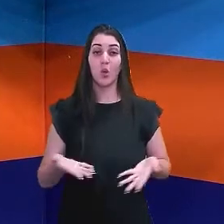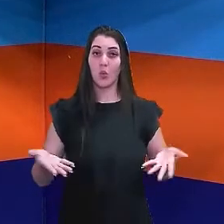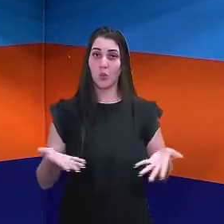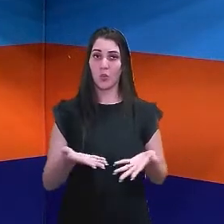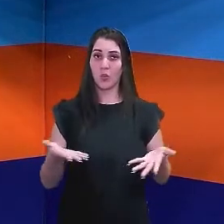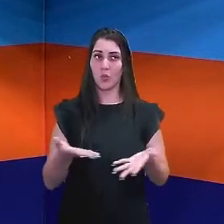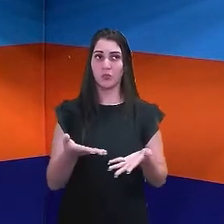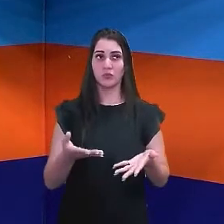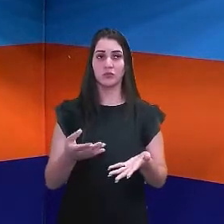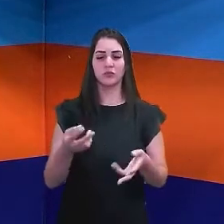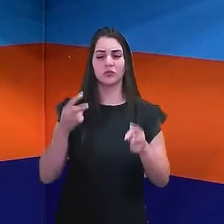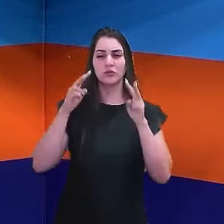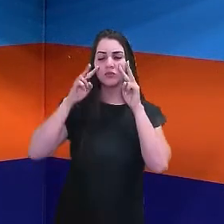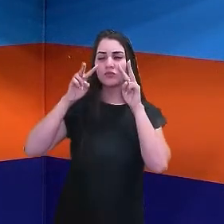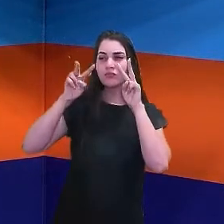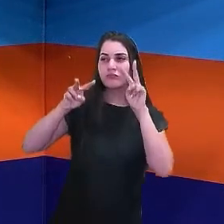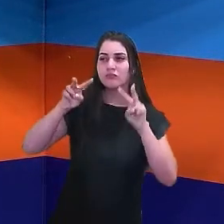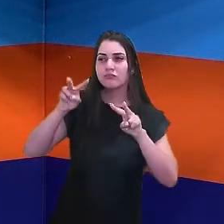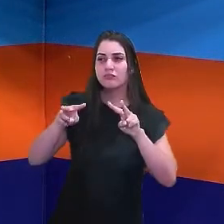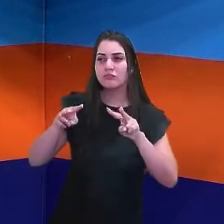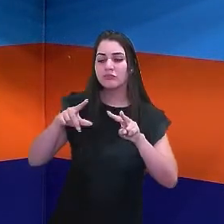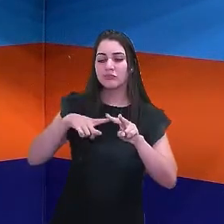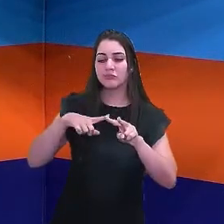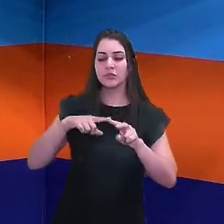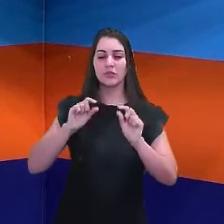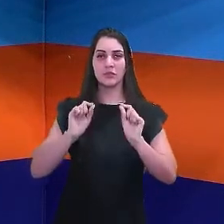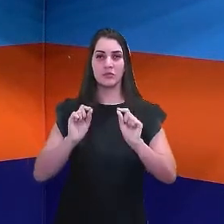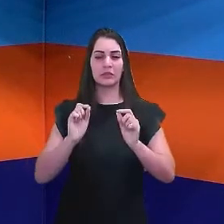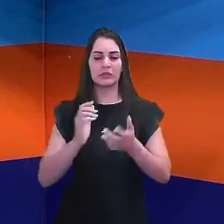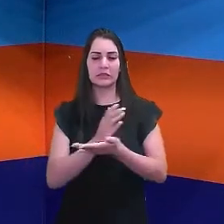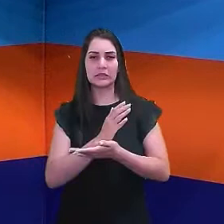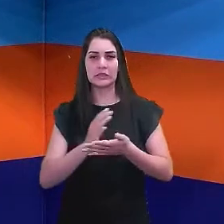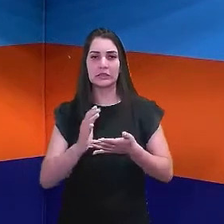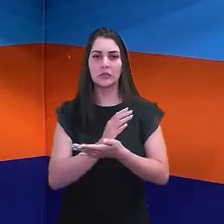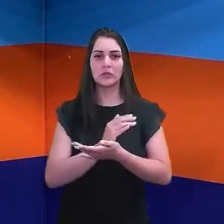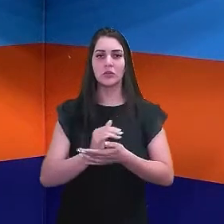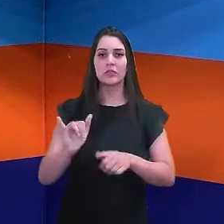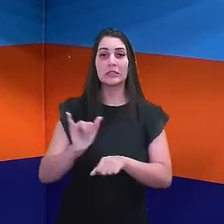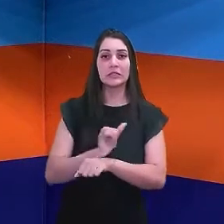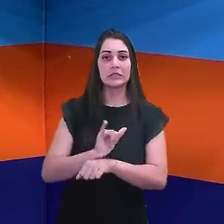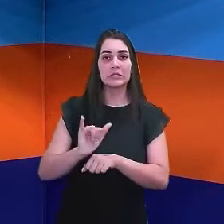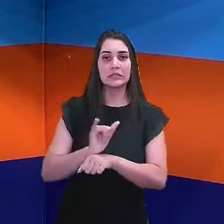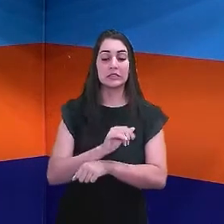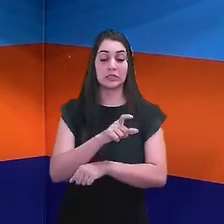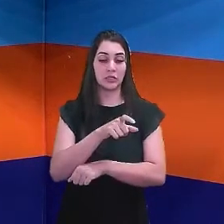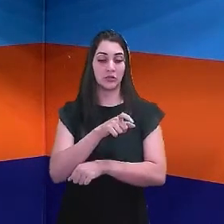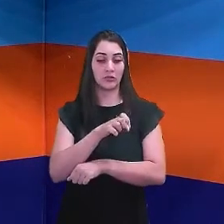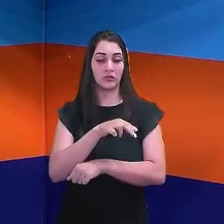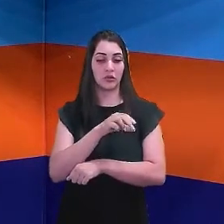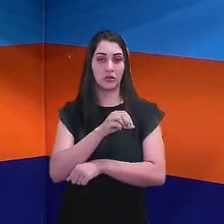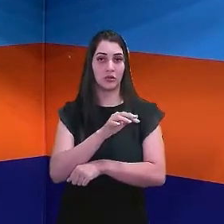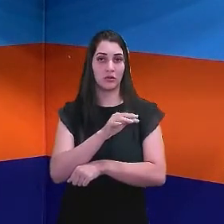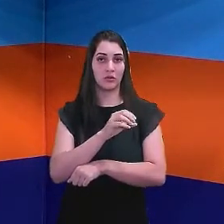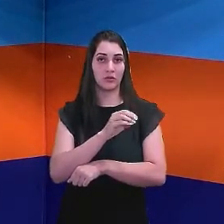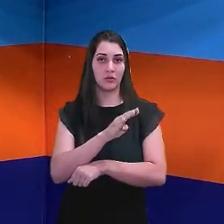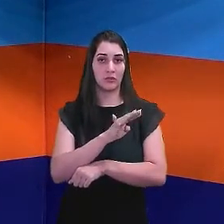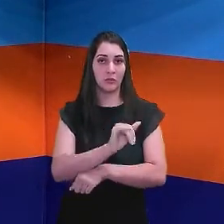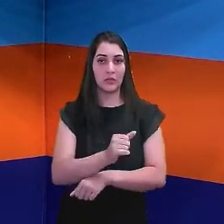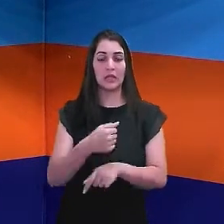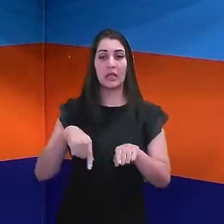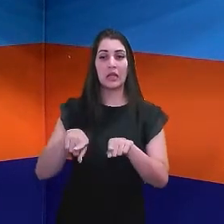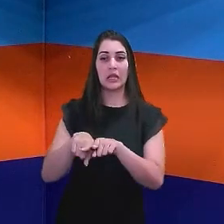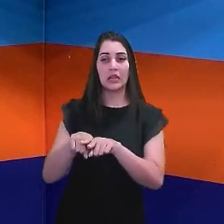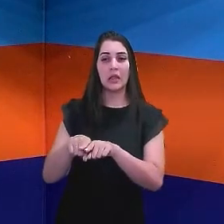Hoje a gente observa que existe muitas formas de xenofobia, de racismo. E para a